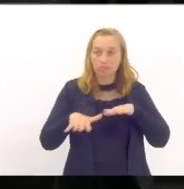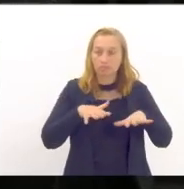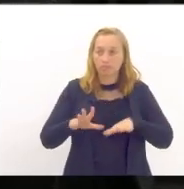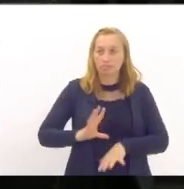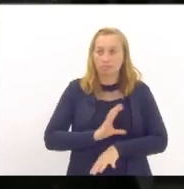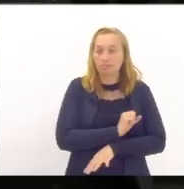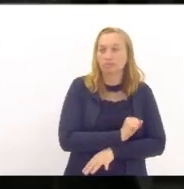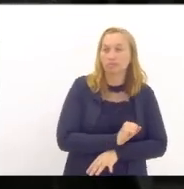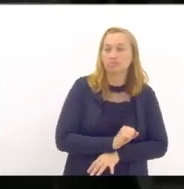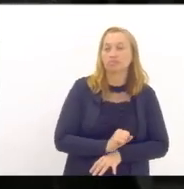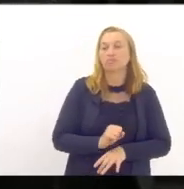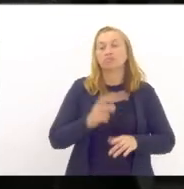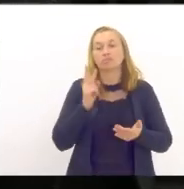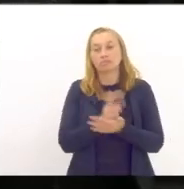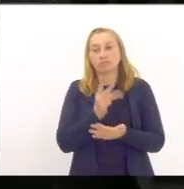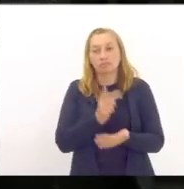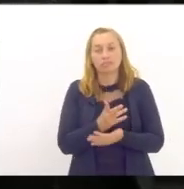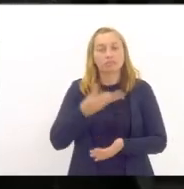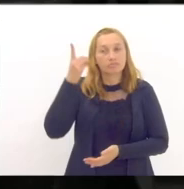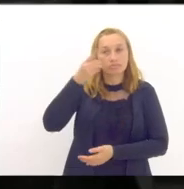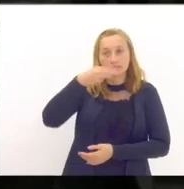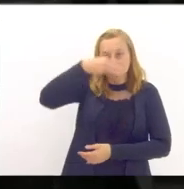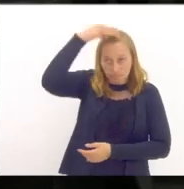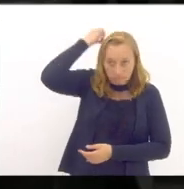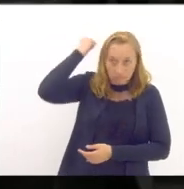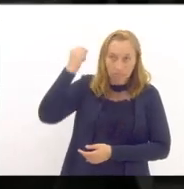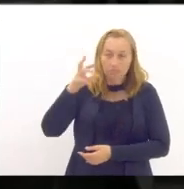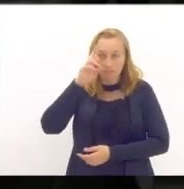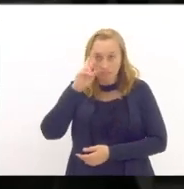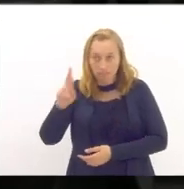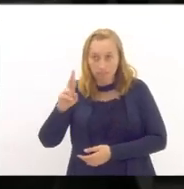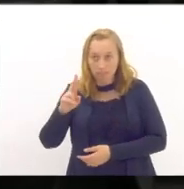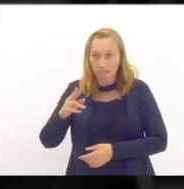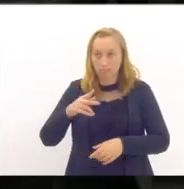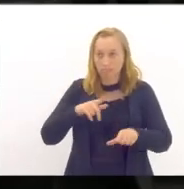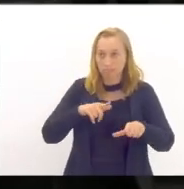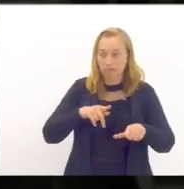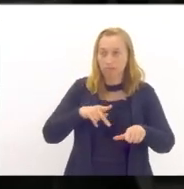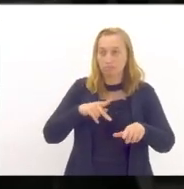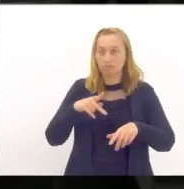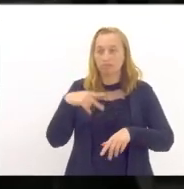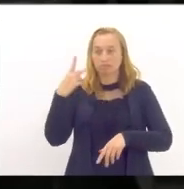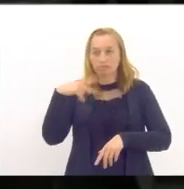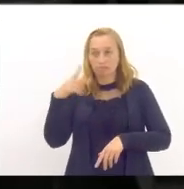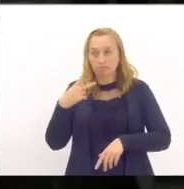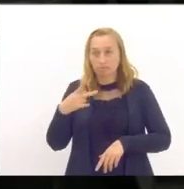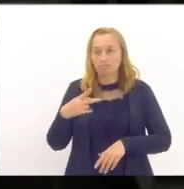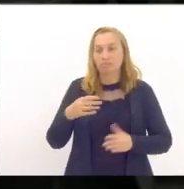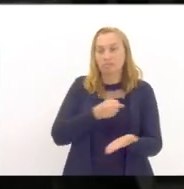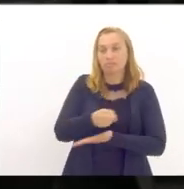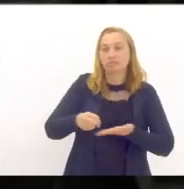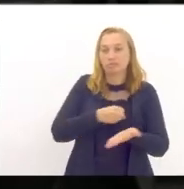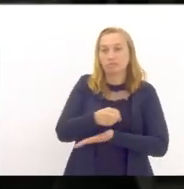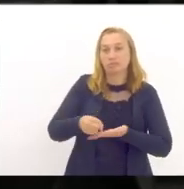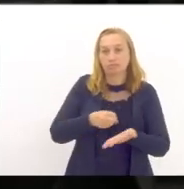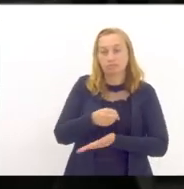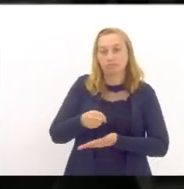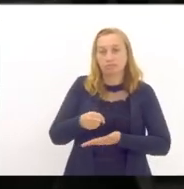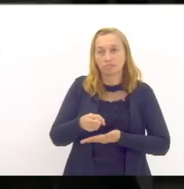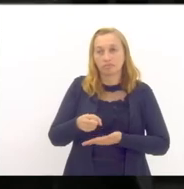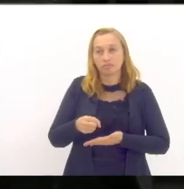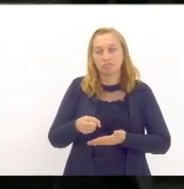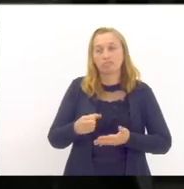amor. Mesmo o deputado Márcio Pacheco, enquanto Vossa Excelência exercia um mandato político, tendo como base eleitoral a